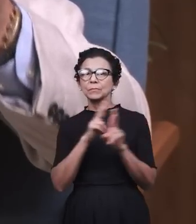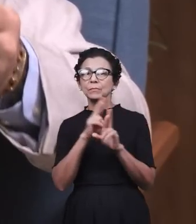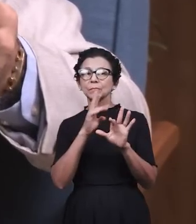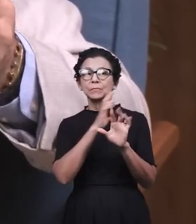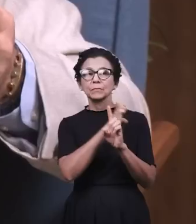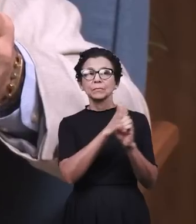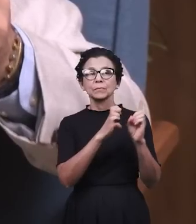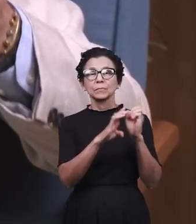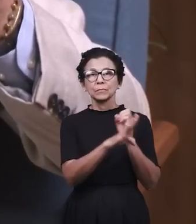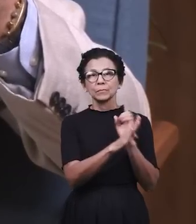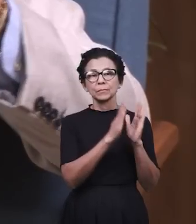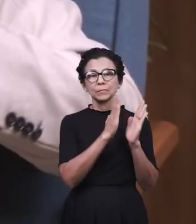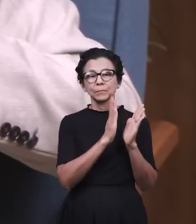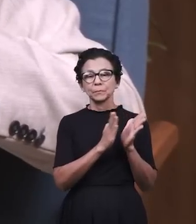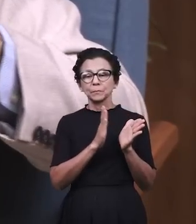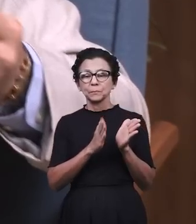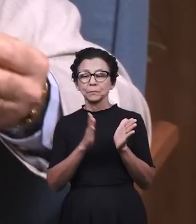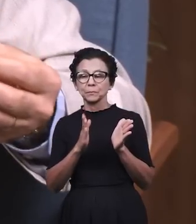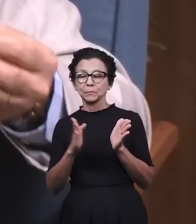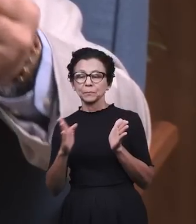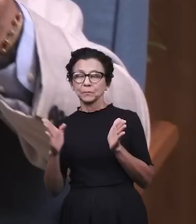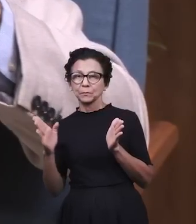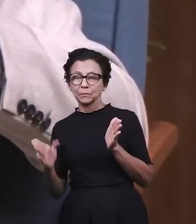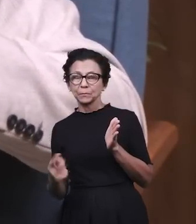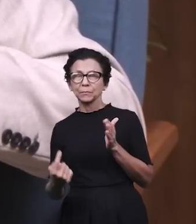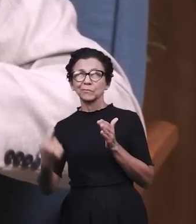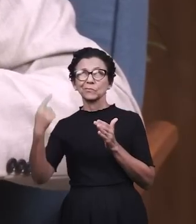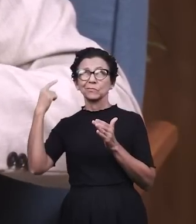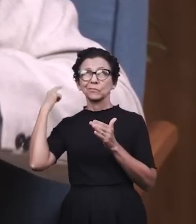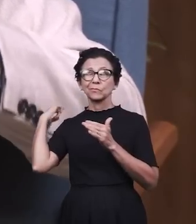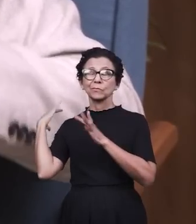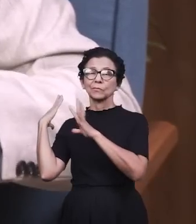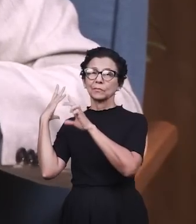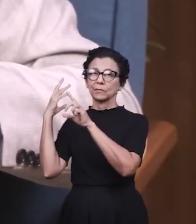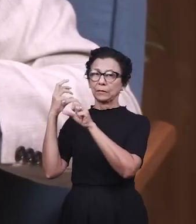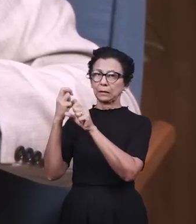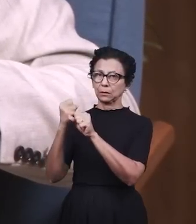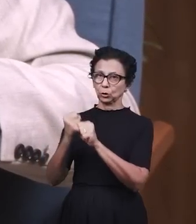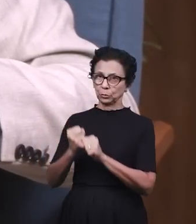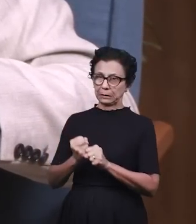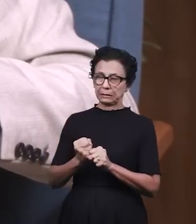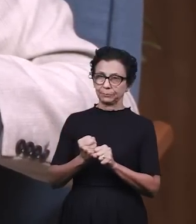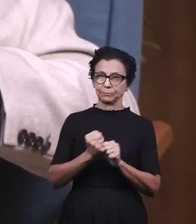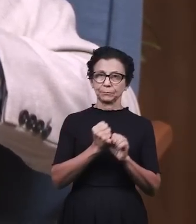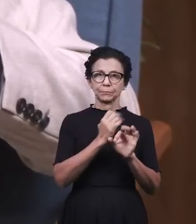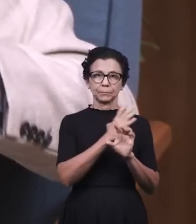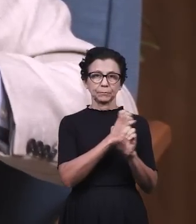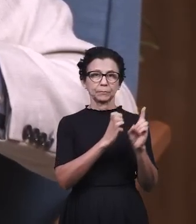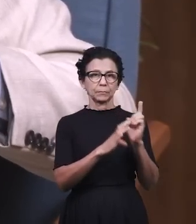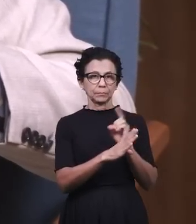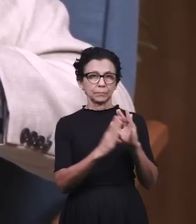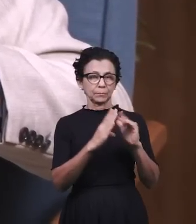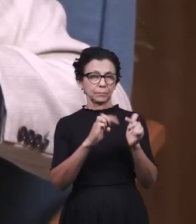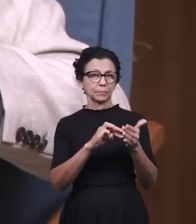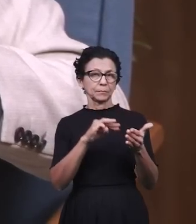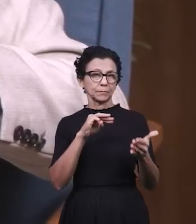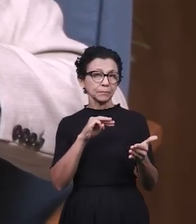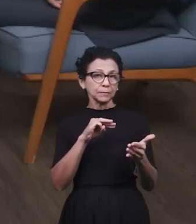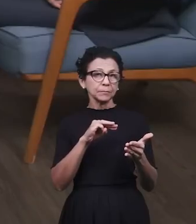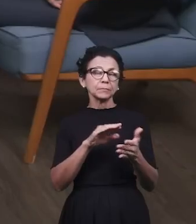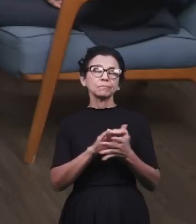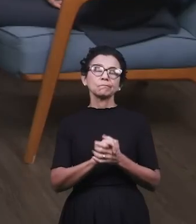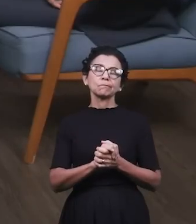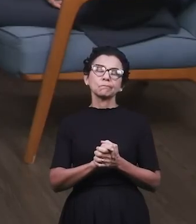Bíblica Dominical. A gente volta, a gente faz uma revisitação ao que foi trazido na última EBD da Igreja Cristã